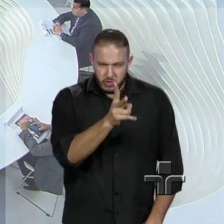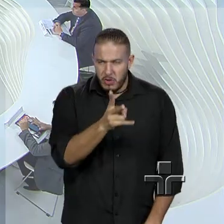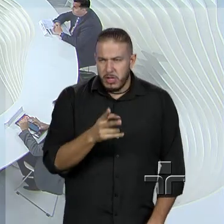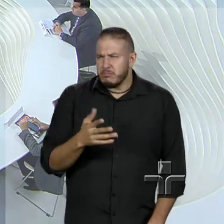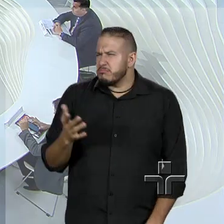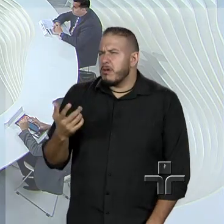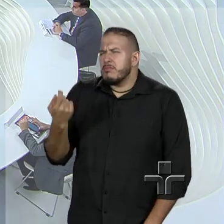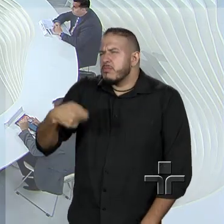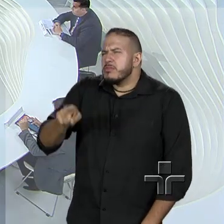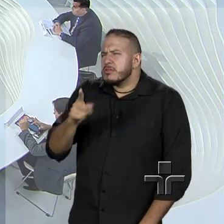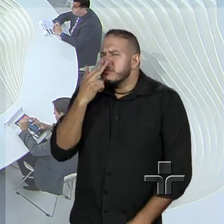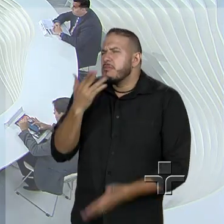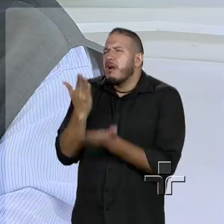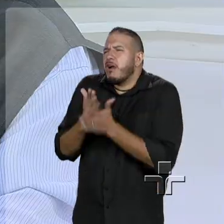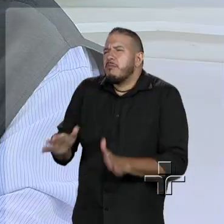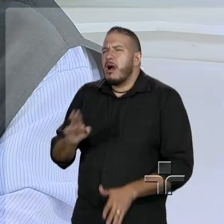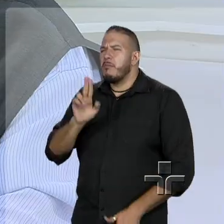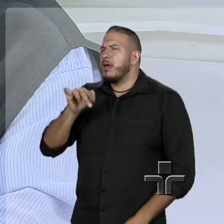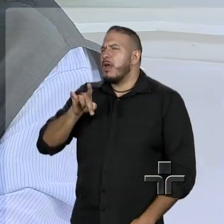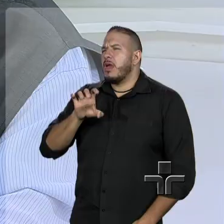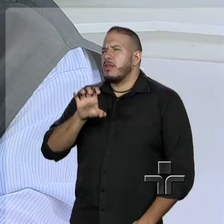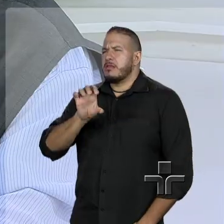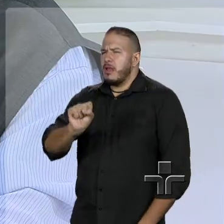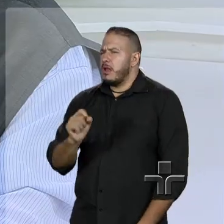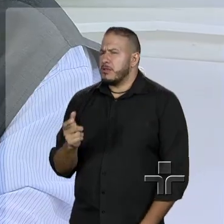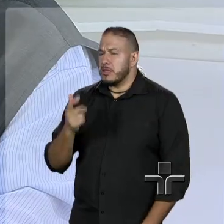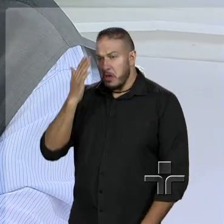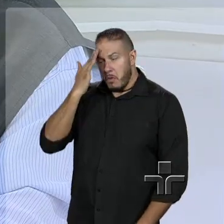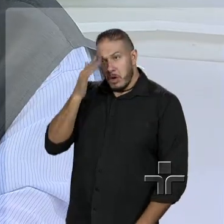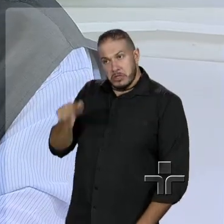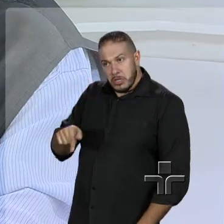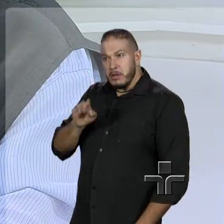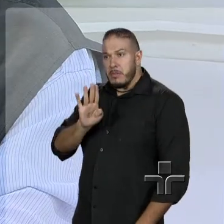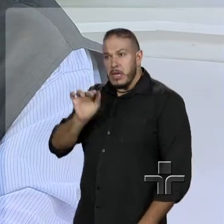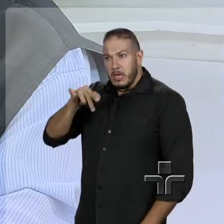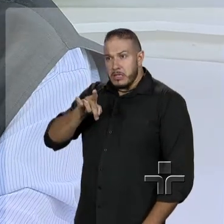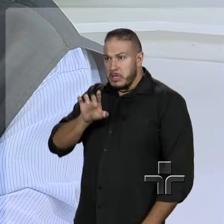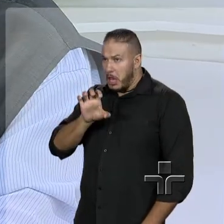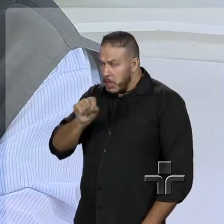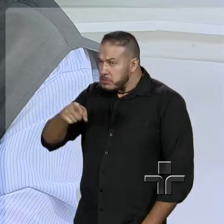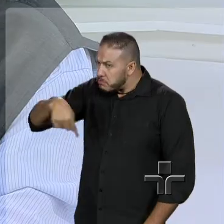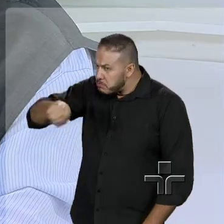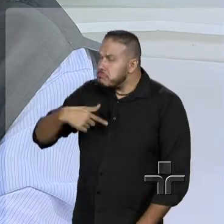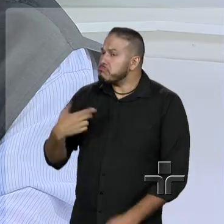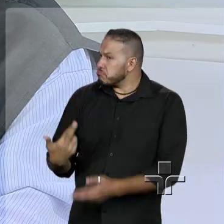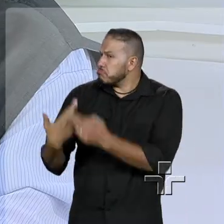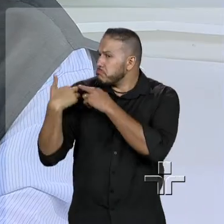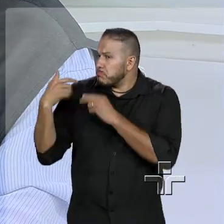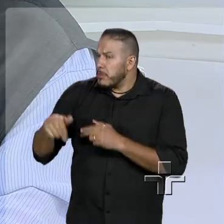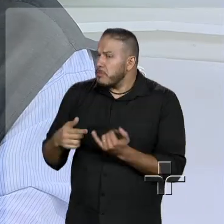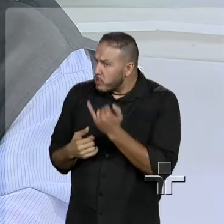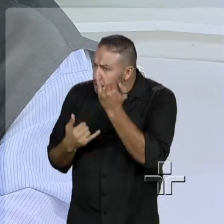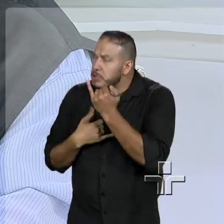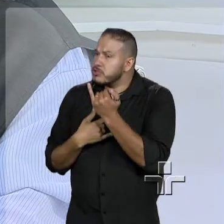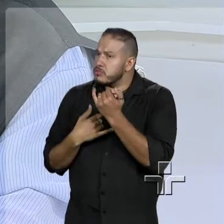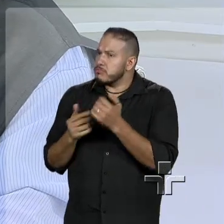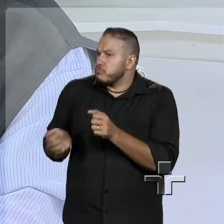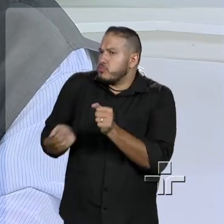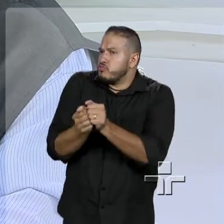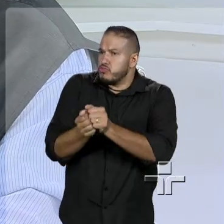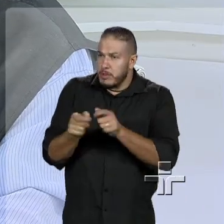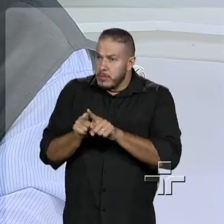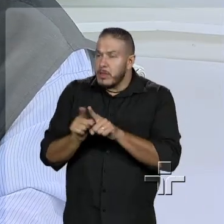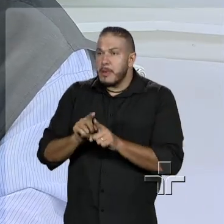razão para você acabar com o BNDES. Eu acho que o BNDES pode ter um papel importante como coadjuvante, e mais do que isso,